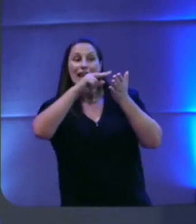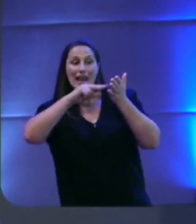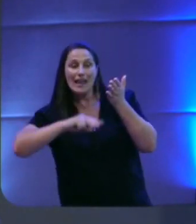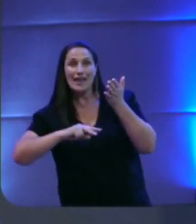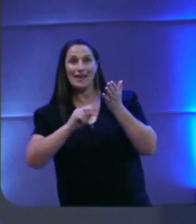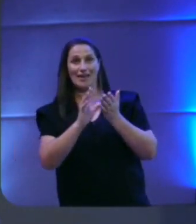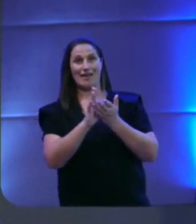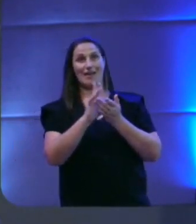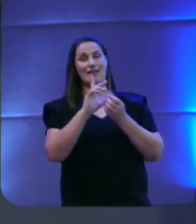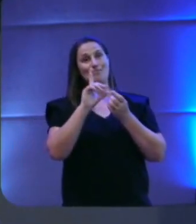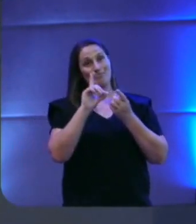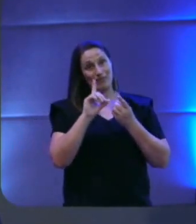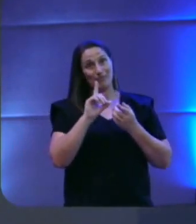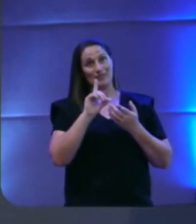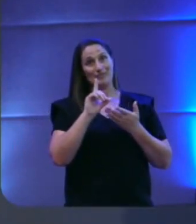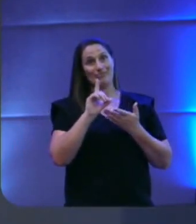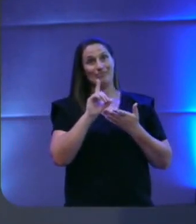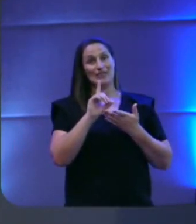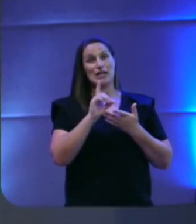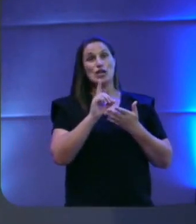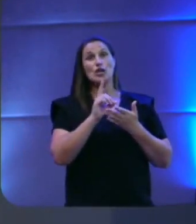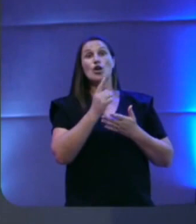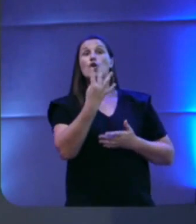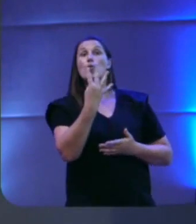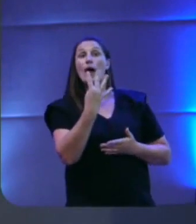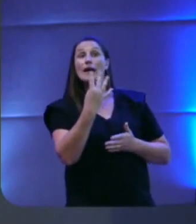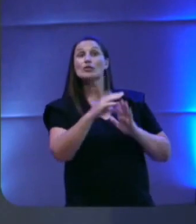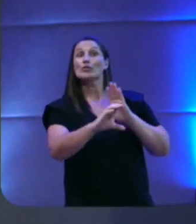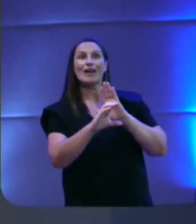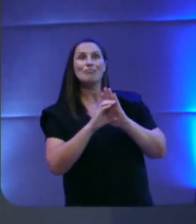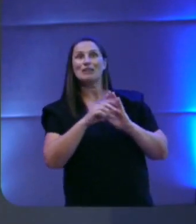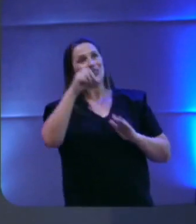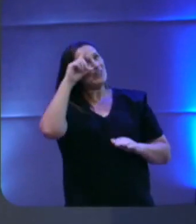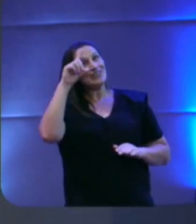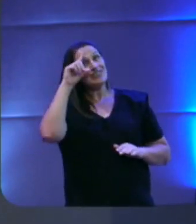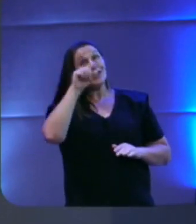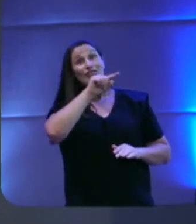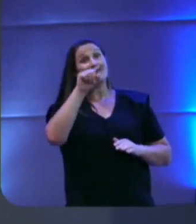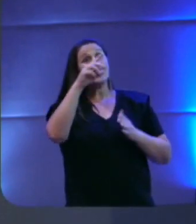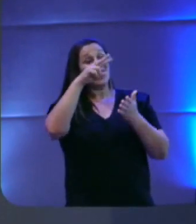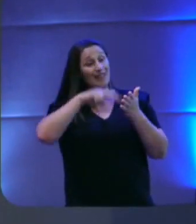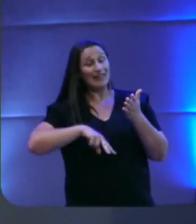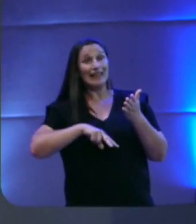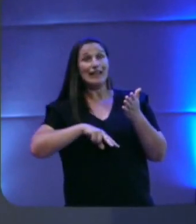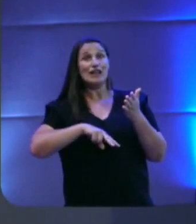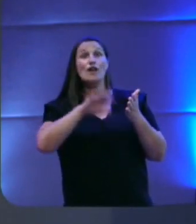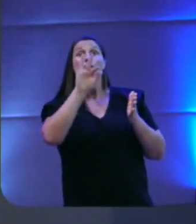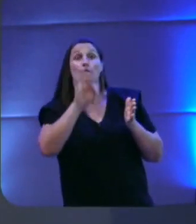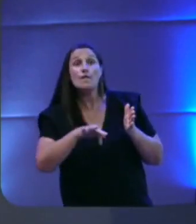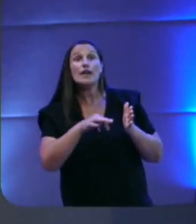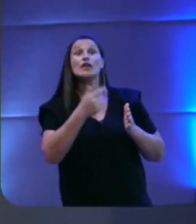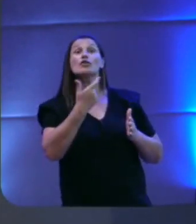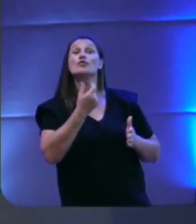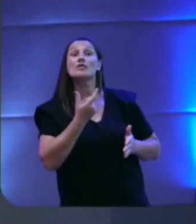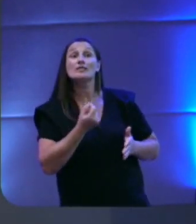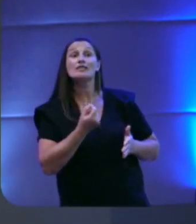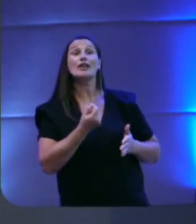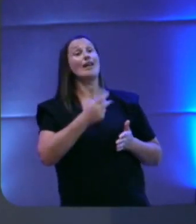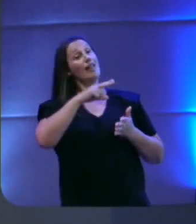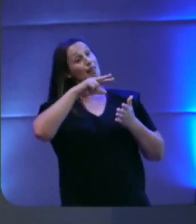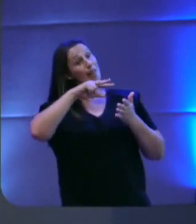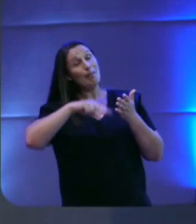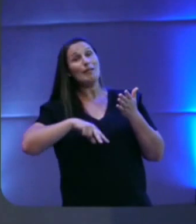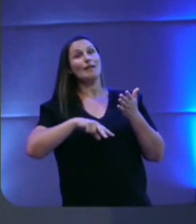ano? Você sabia que se você ler 4 capítulos da Bíblia todos os dias, você vai chegar no final de 2020 tendo lido a Bíblia